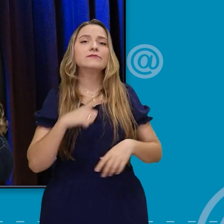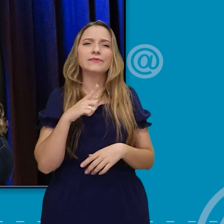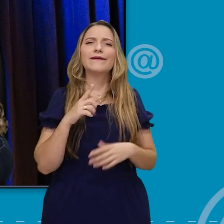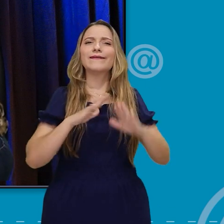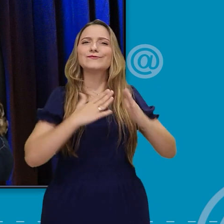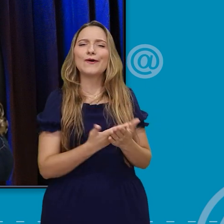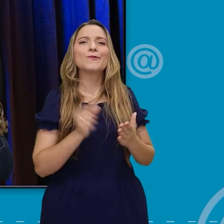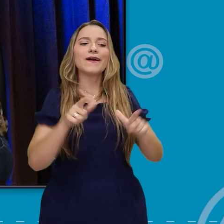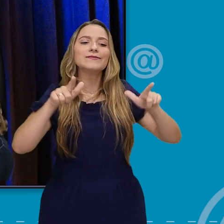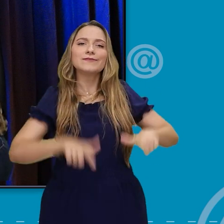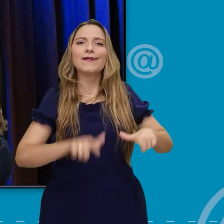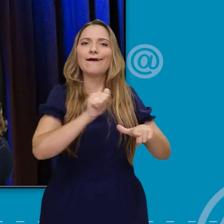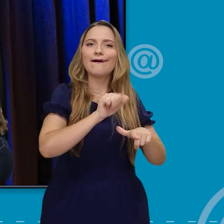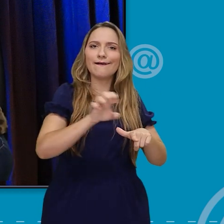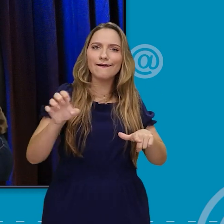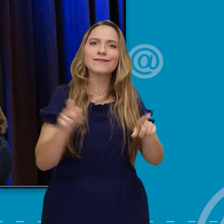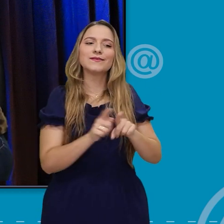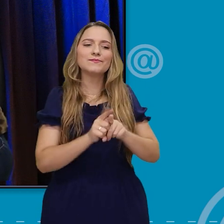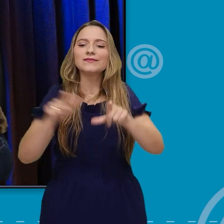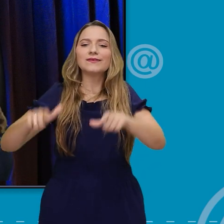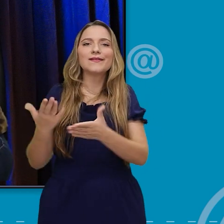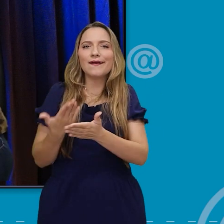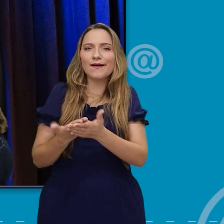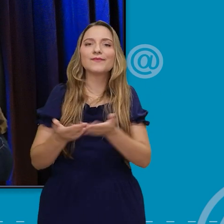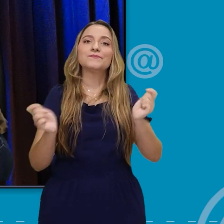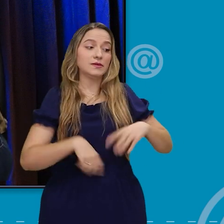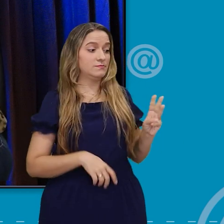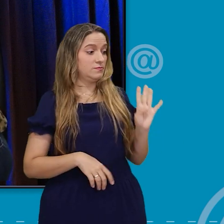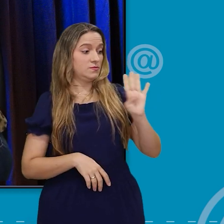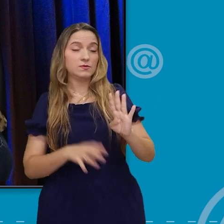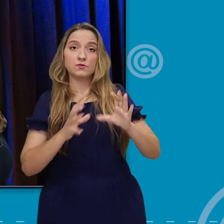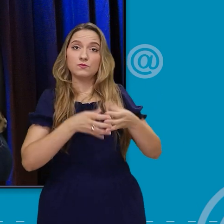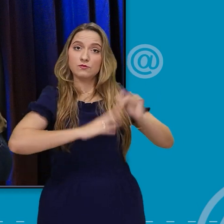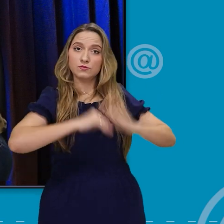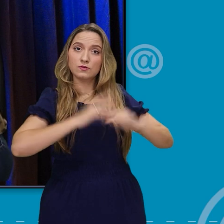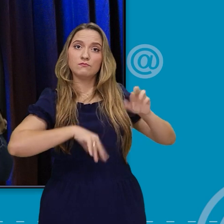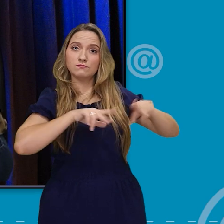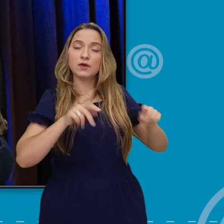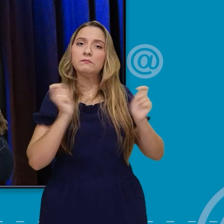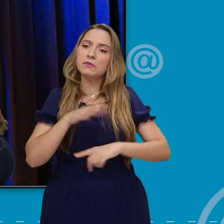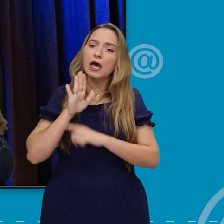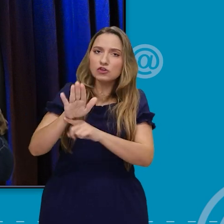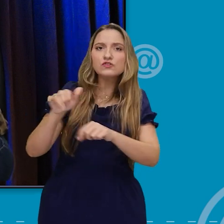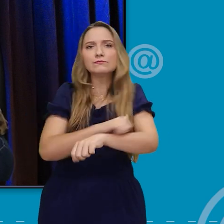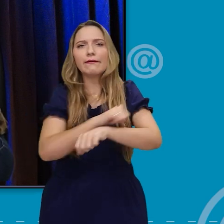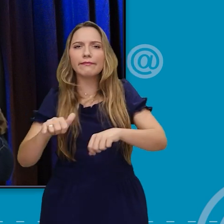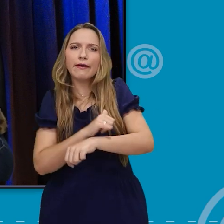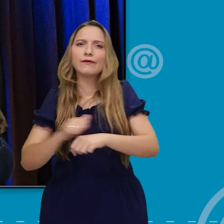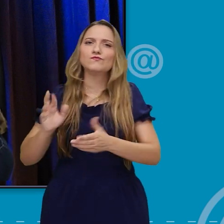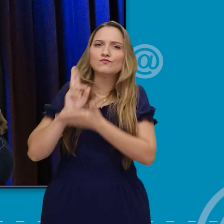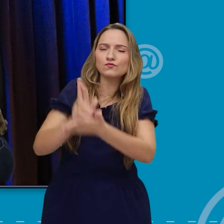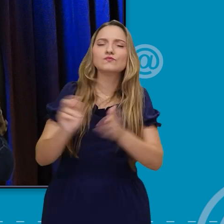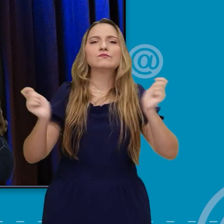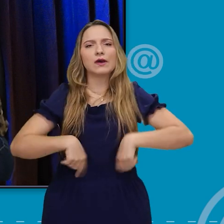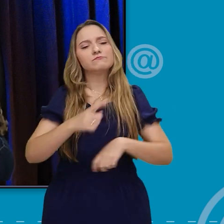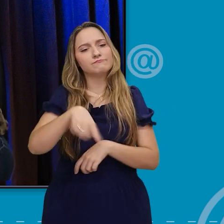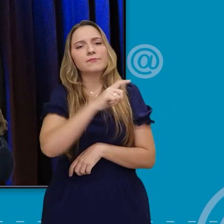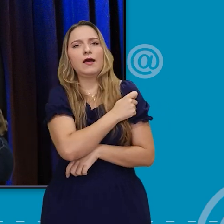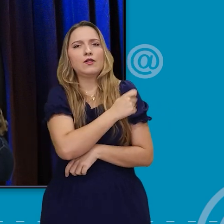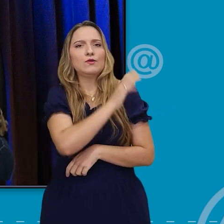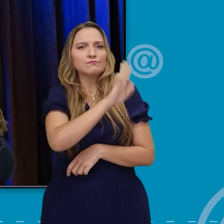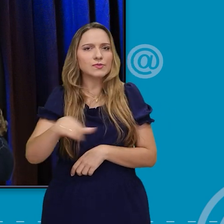multidisciplinar, né? Então, são estratégias, são recursos adaptados que a gente utiliza para que as crianças possam desenvolver a partir daquilo